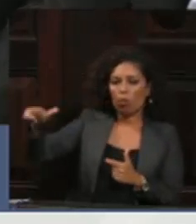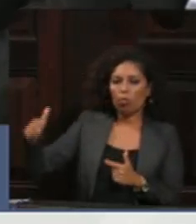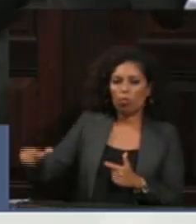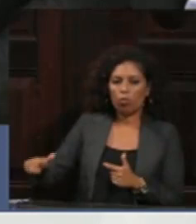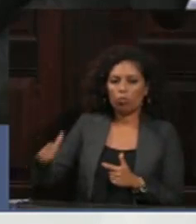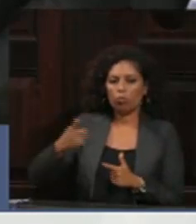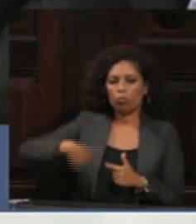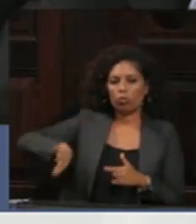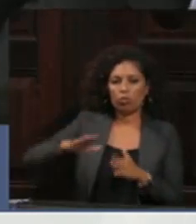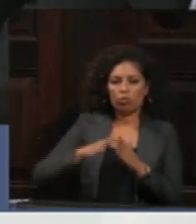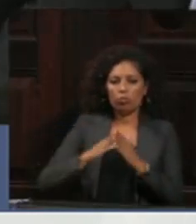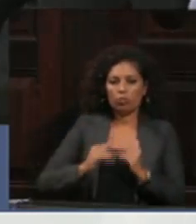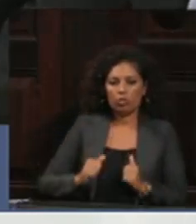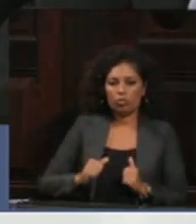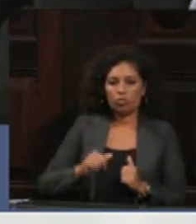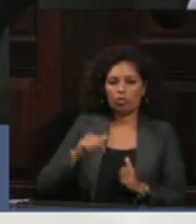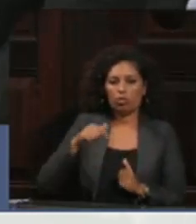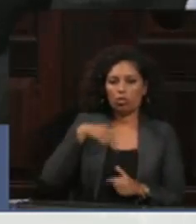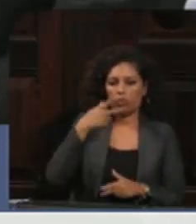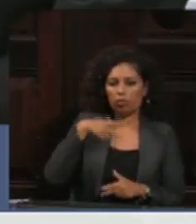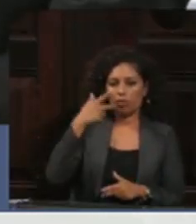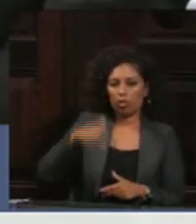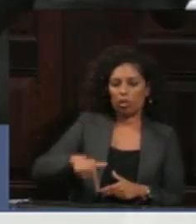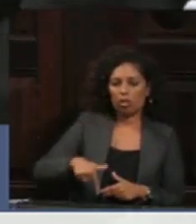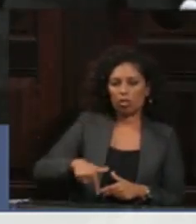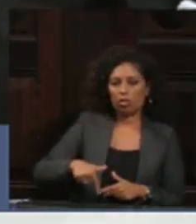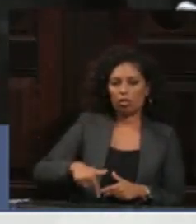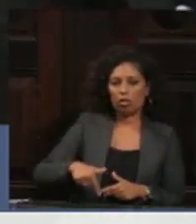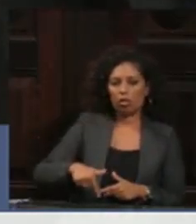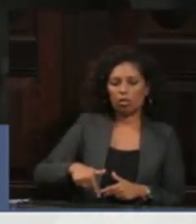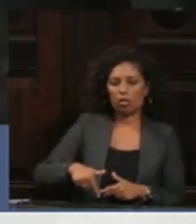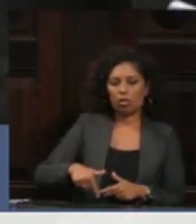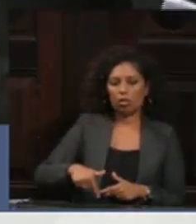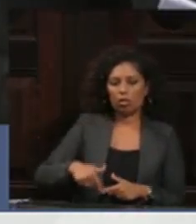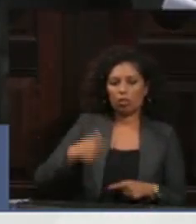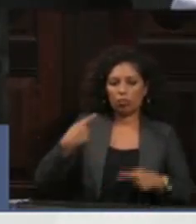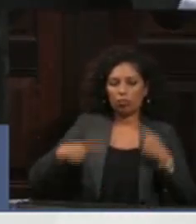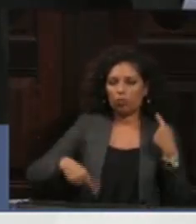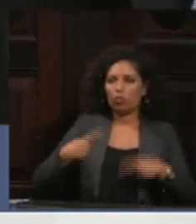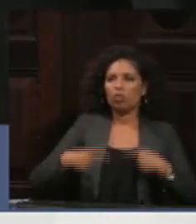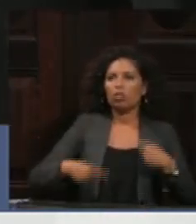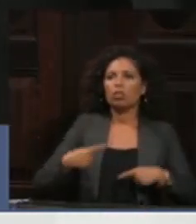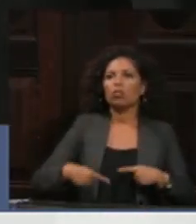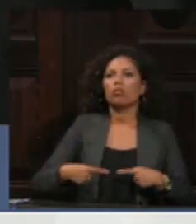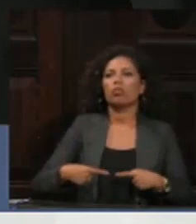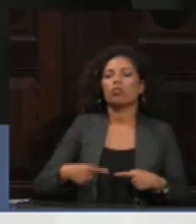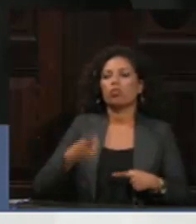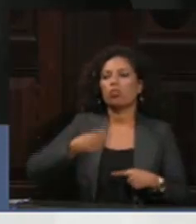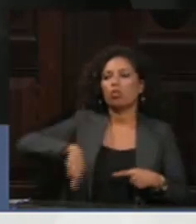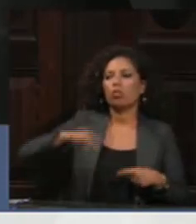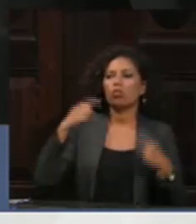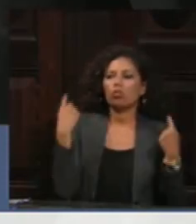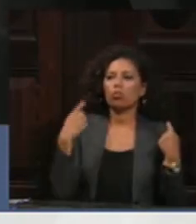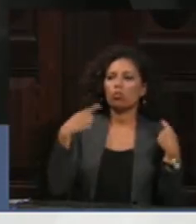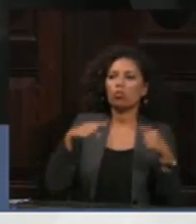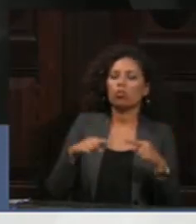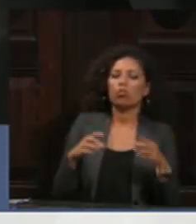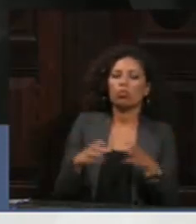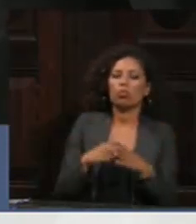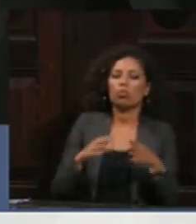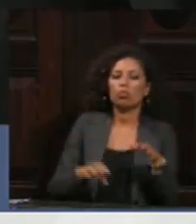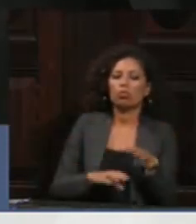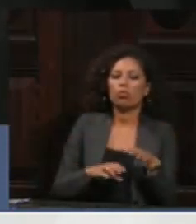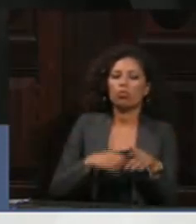pedir encarecidamente que não se faça palanque político nesse caso. Não tem ninguém aqui preterindo direito de trabalhador nenhum. Acho que todos os